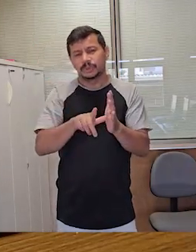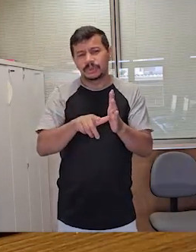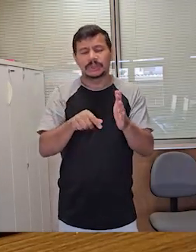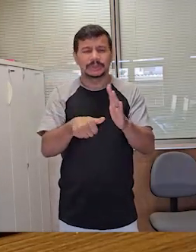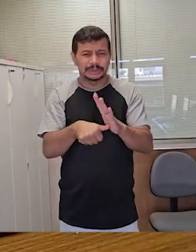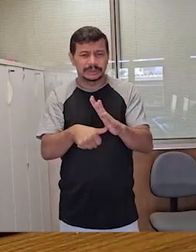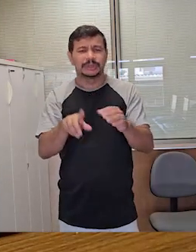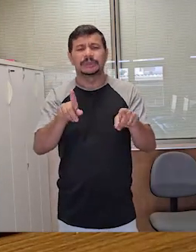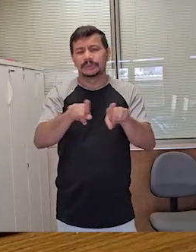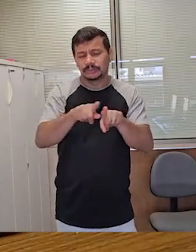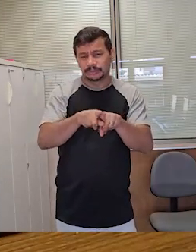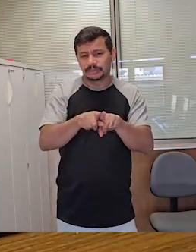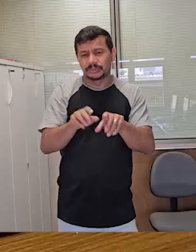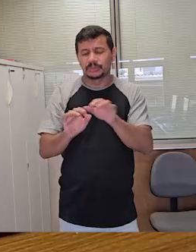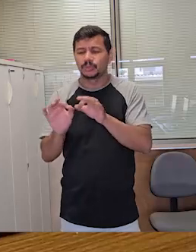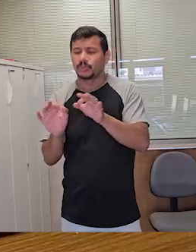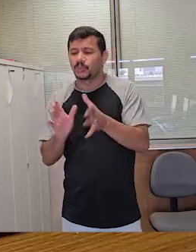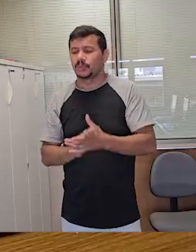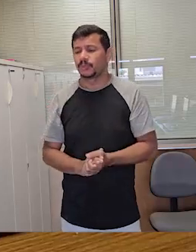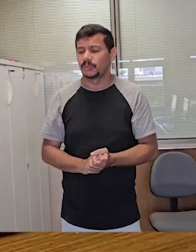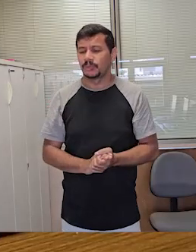fazer o tratamento e tal.